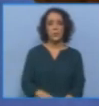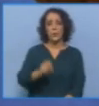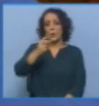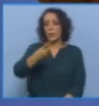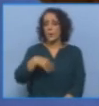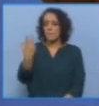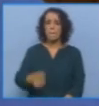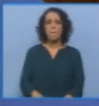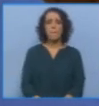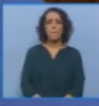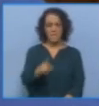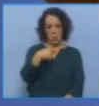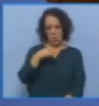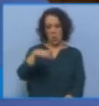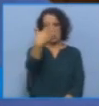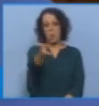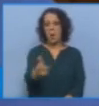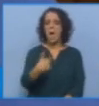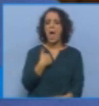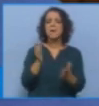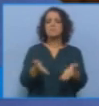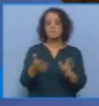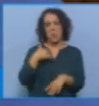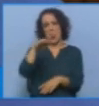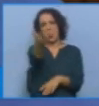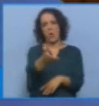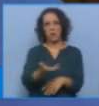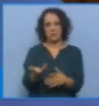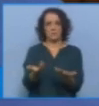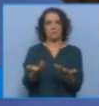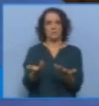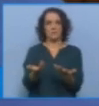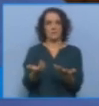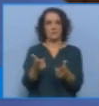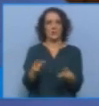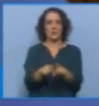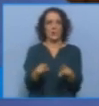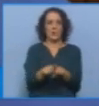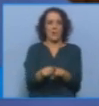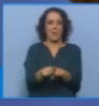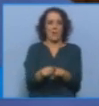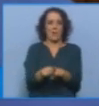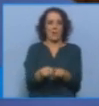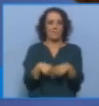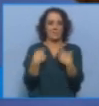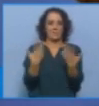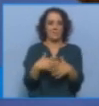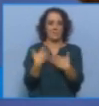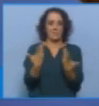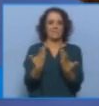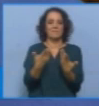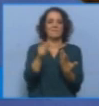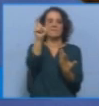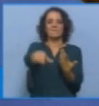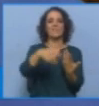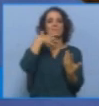Olha, podes ficar com isto que não me serve para nada. Eu acho que é uma dedicatória de desconsideração,